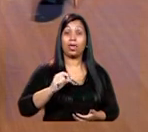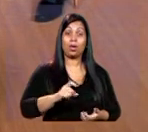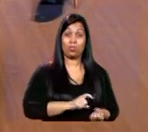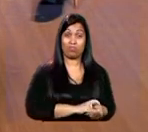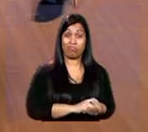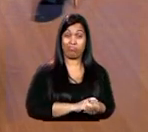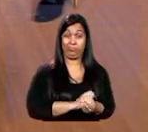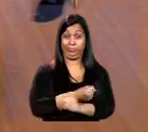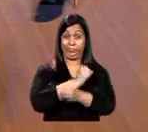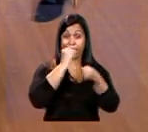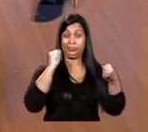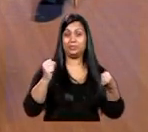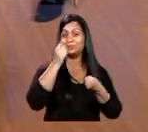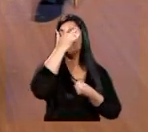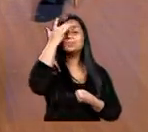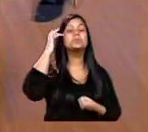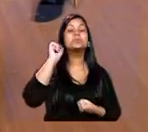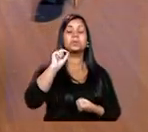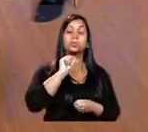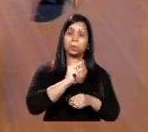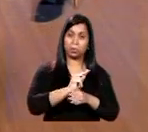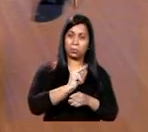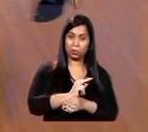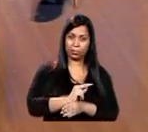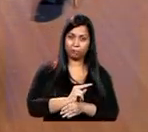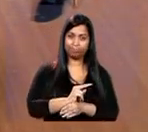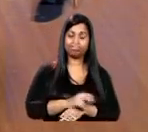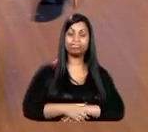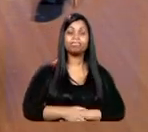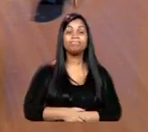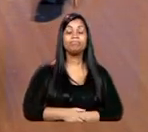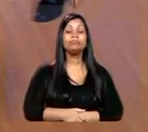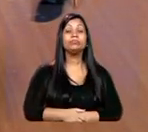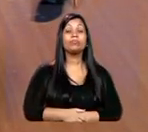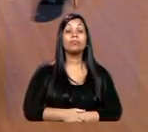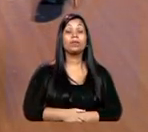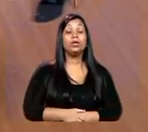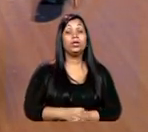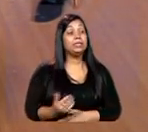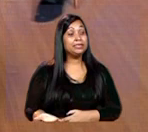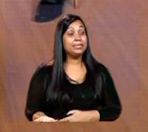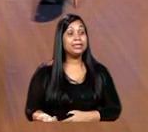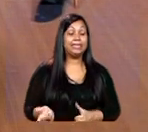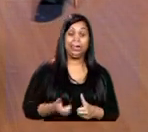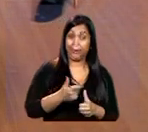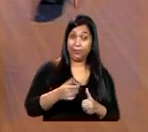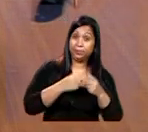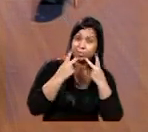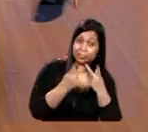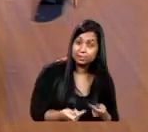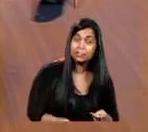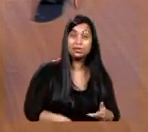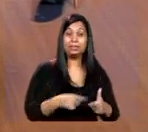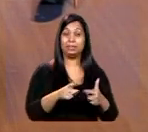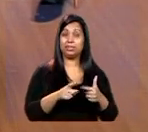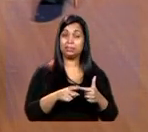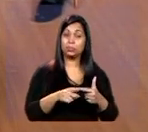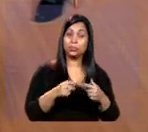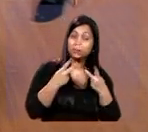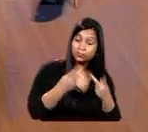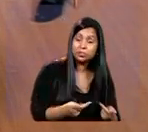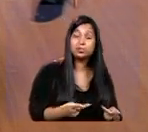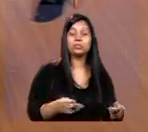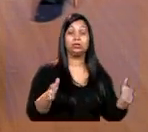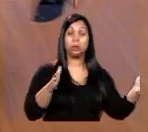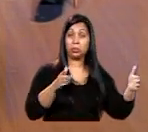cuidador, que eu vou falar um pouquinho sobre isso também. Tá. E a gente, tipo, na primeira visita, na segunda visita, nos primeiros